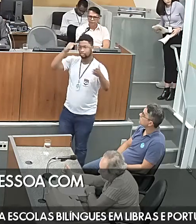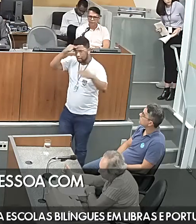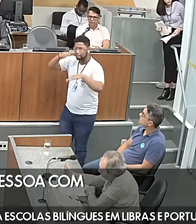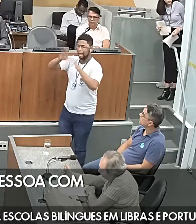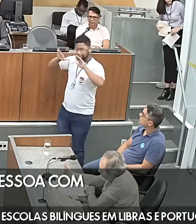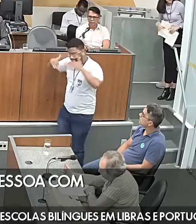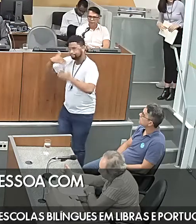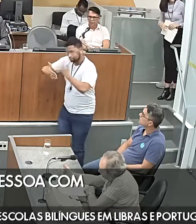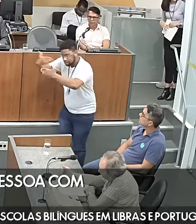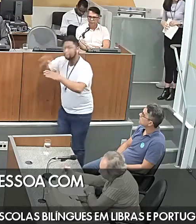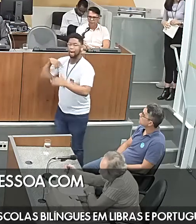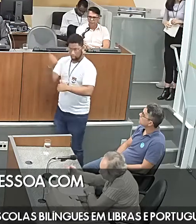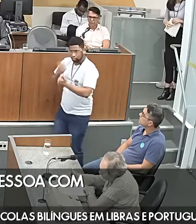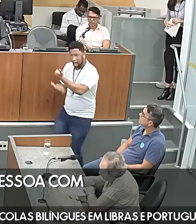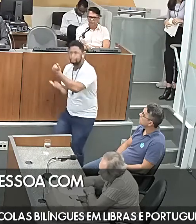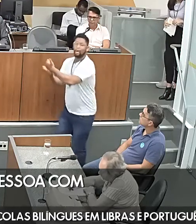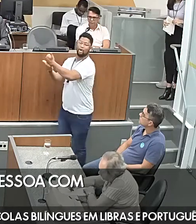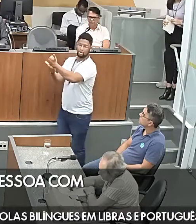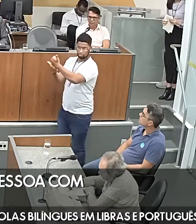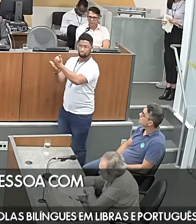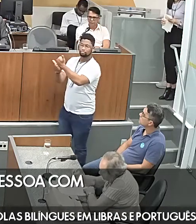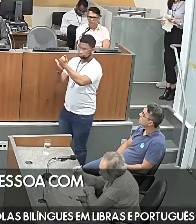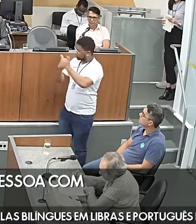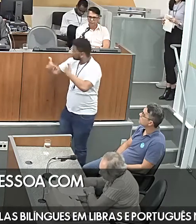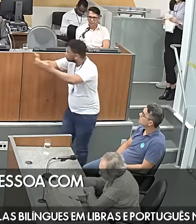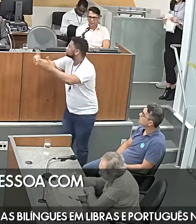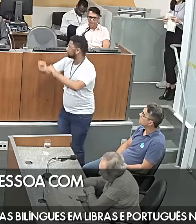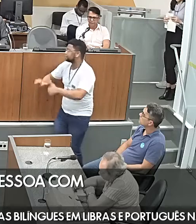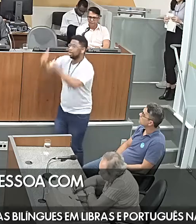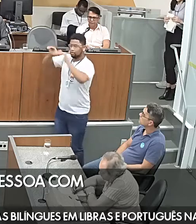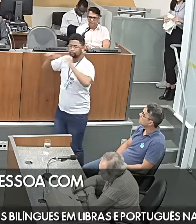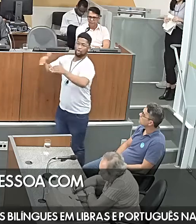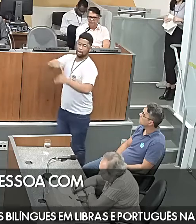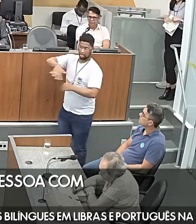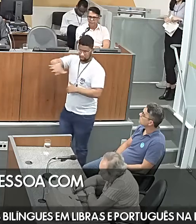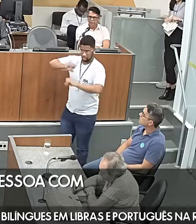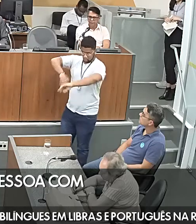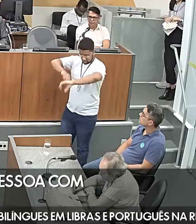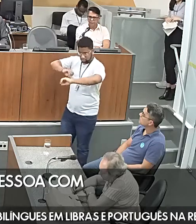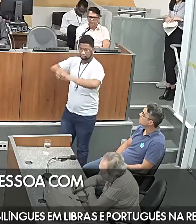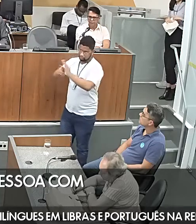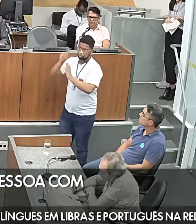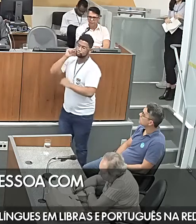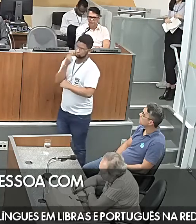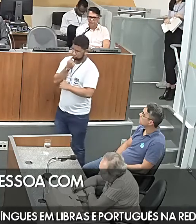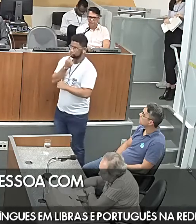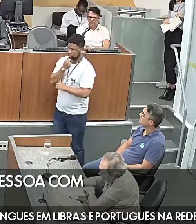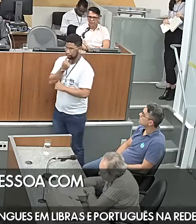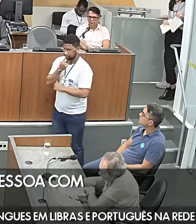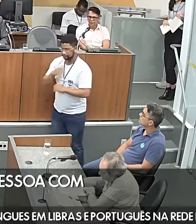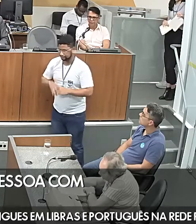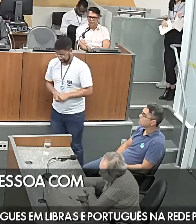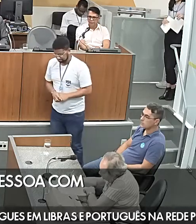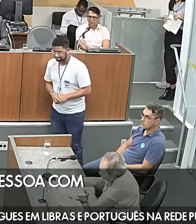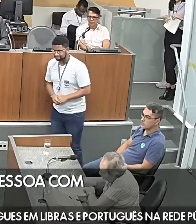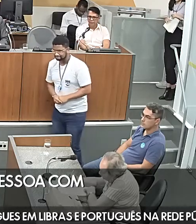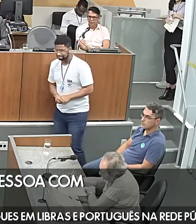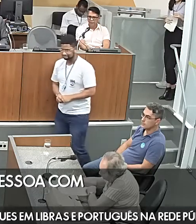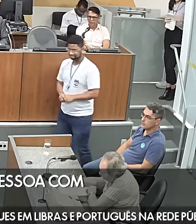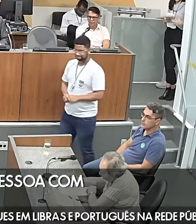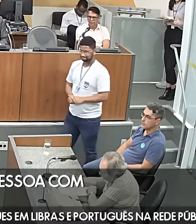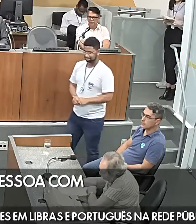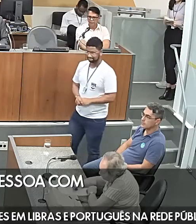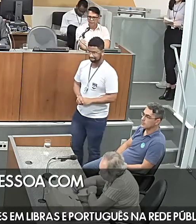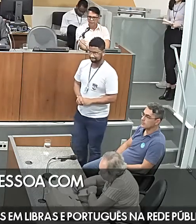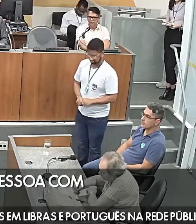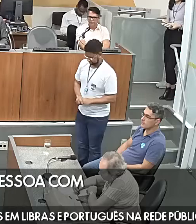Como a Michele e a Clarice já disse aqui, a nossa importância é apoiar o movimento, é apoiar a